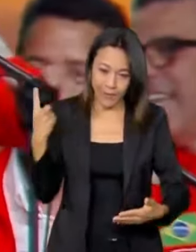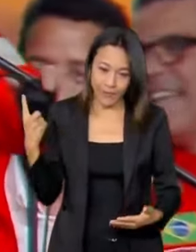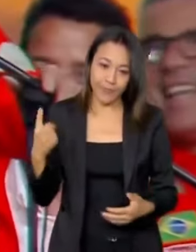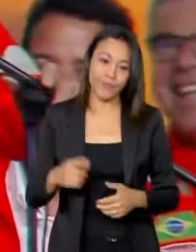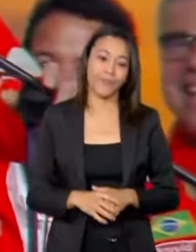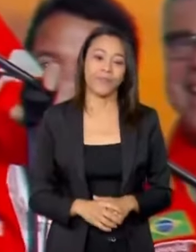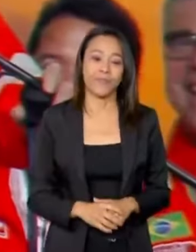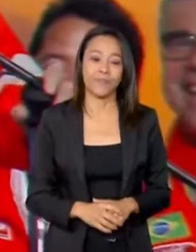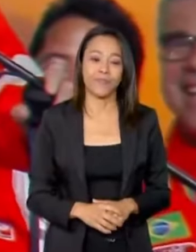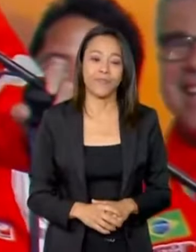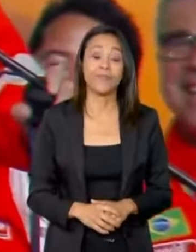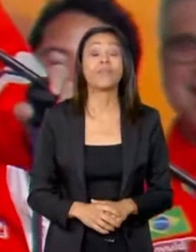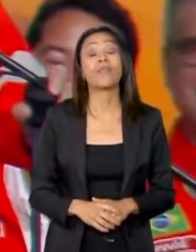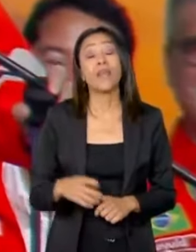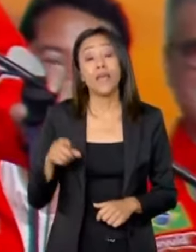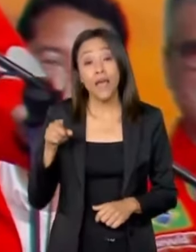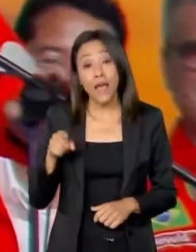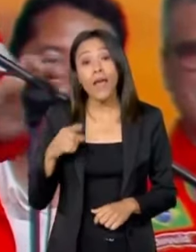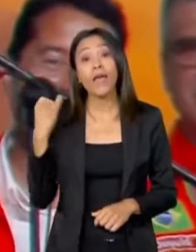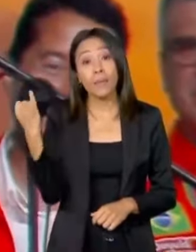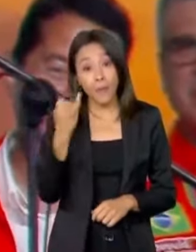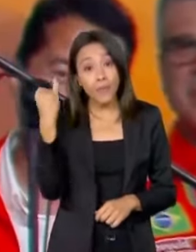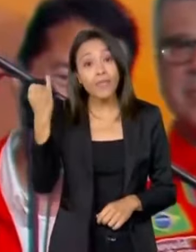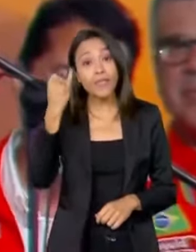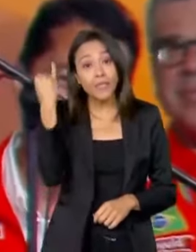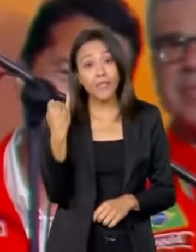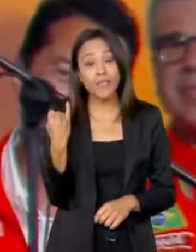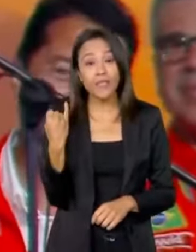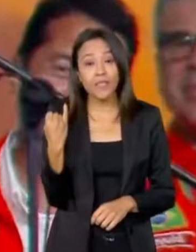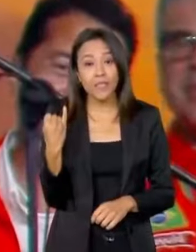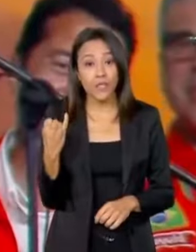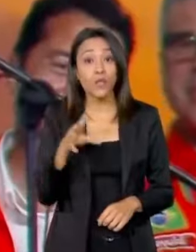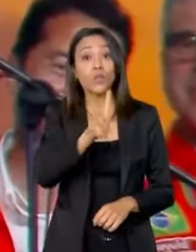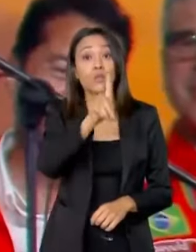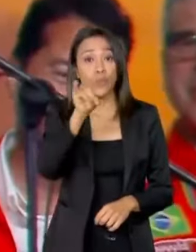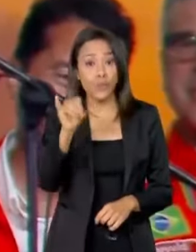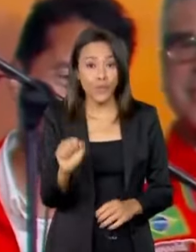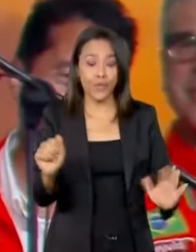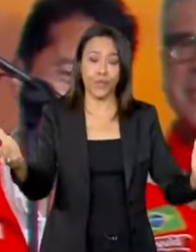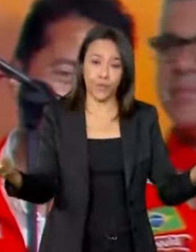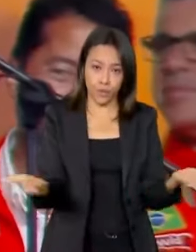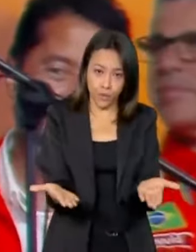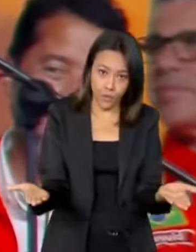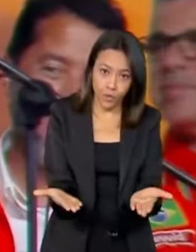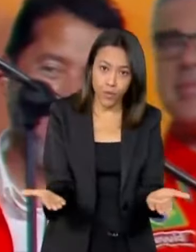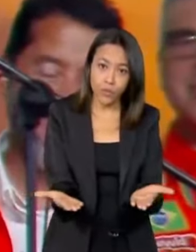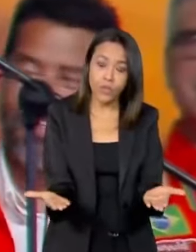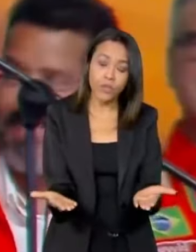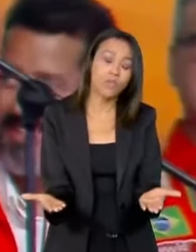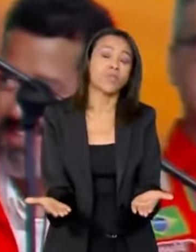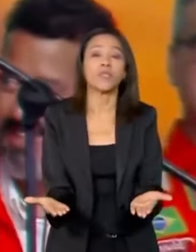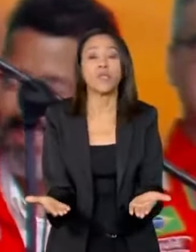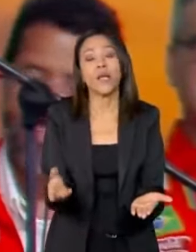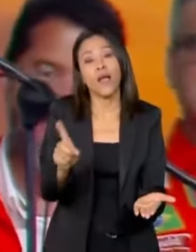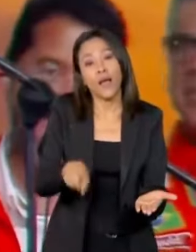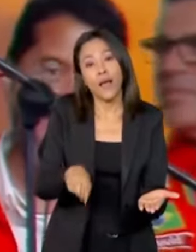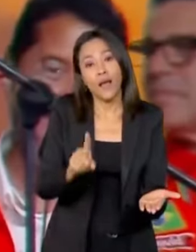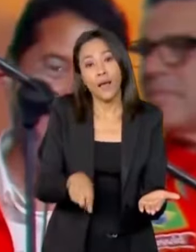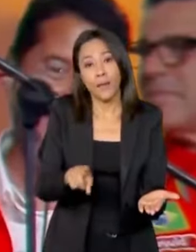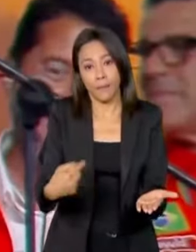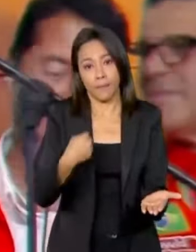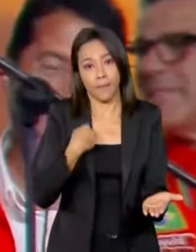Esse caso é importante, porque o dia de hoje é um dia, sobretudo para